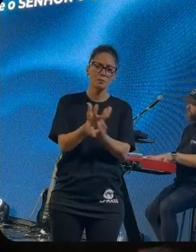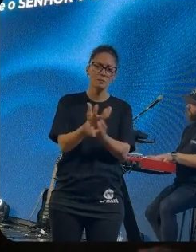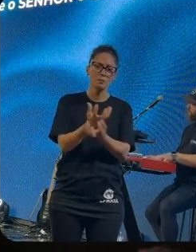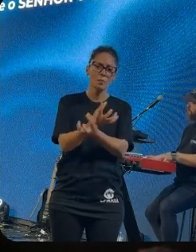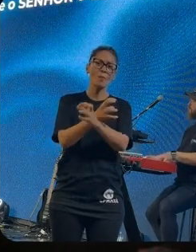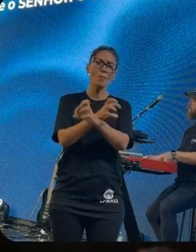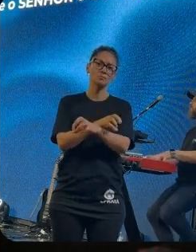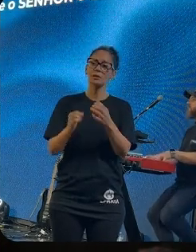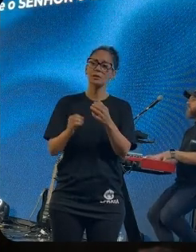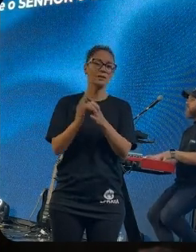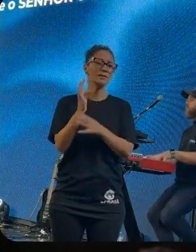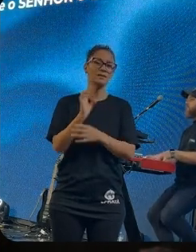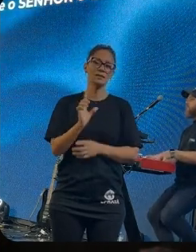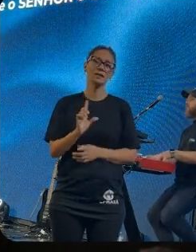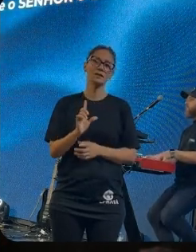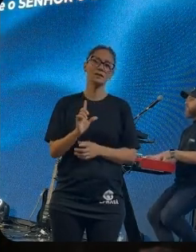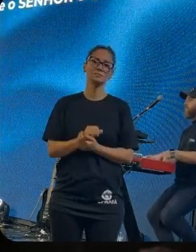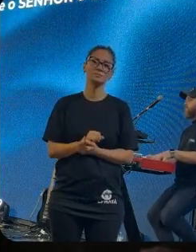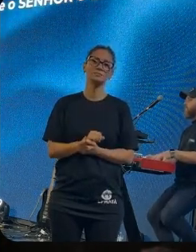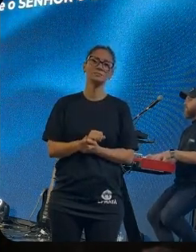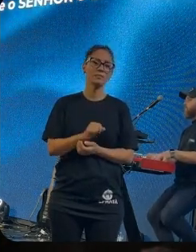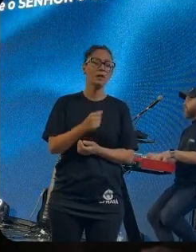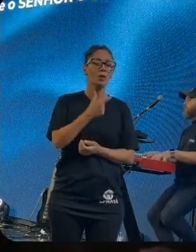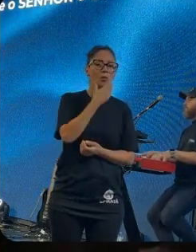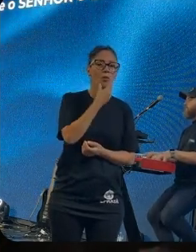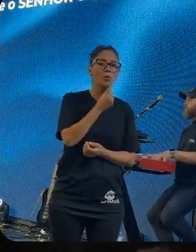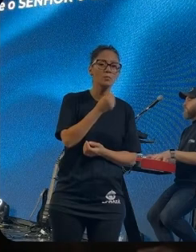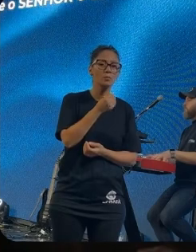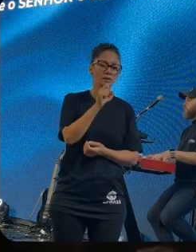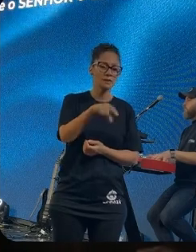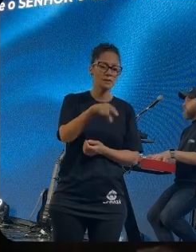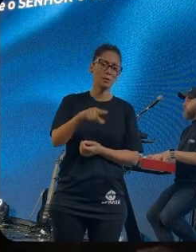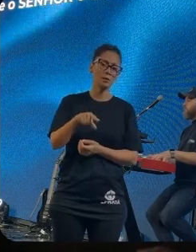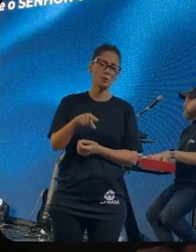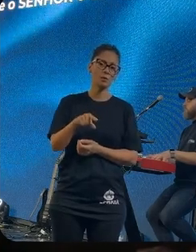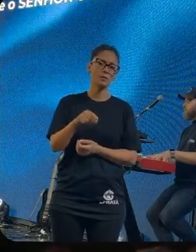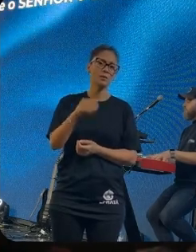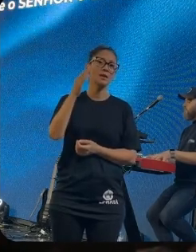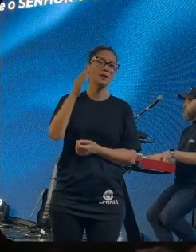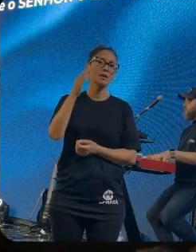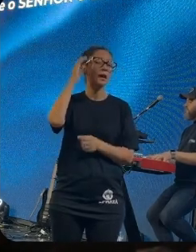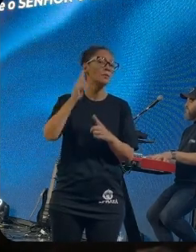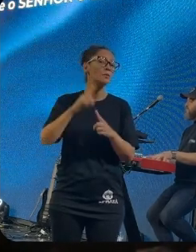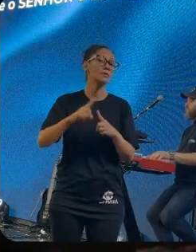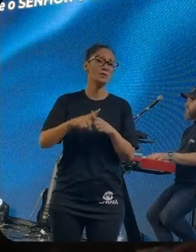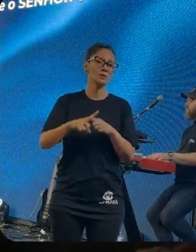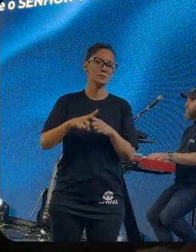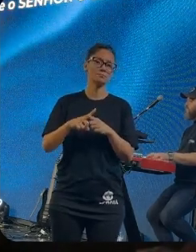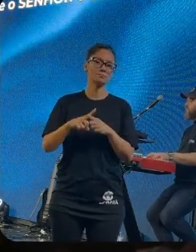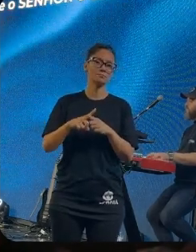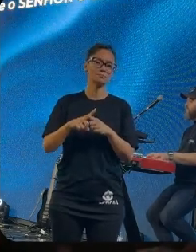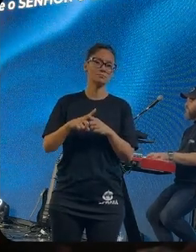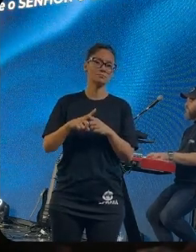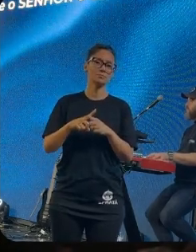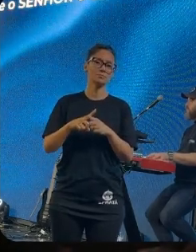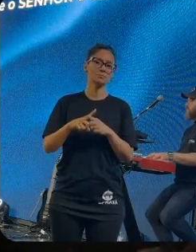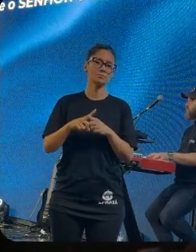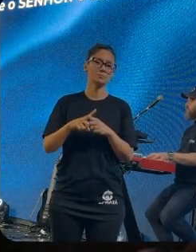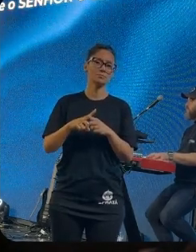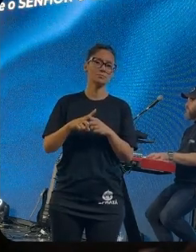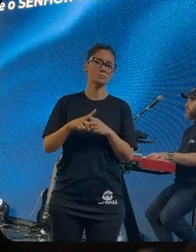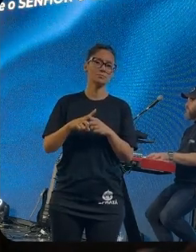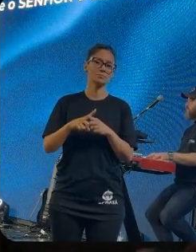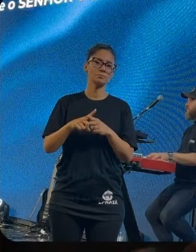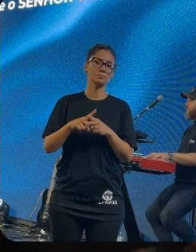Isaac semeou. Sabe por que Isaac prosperou nessa terra? Porque ao invés de murmurar, ele